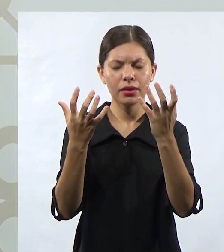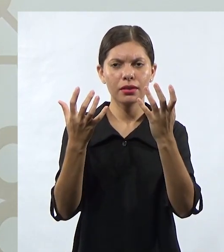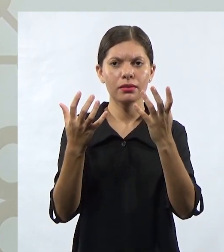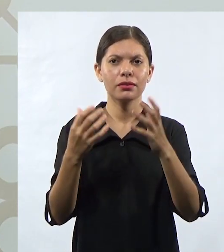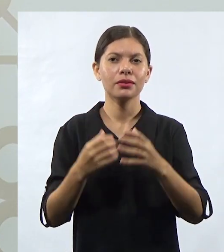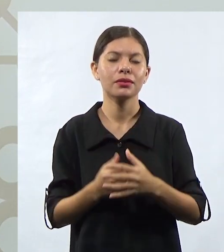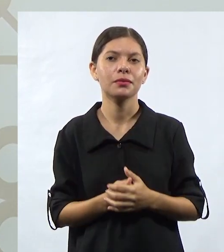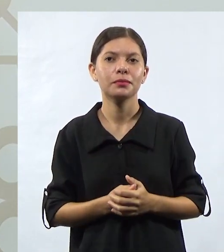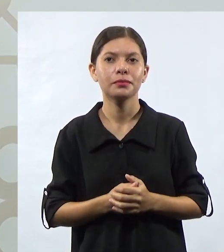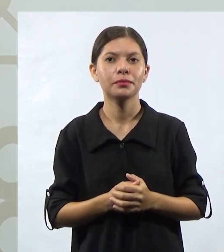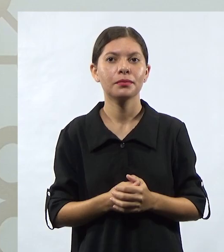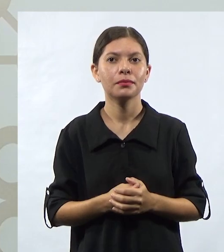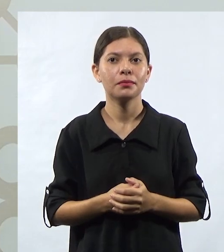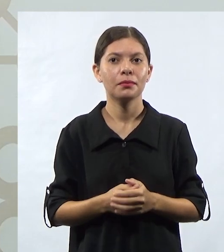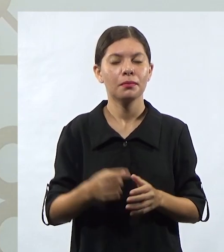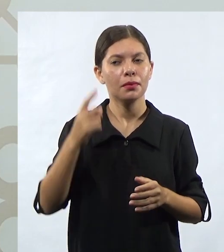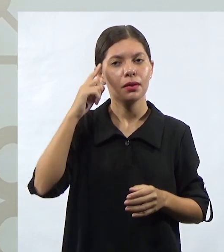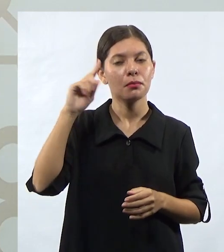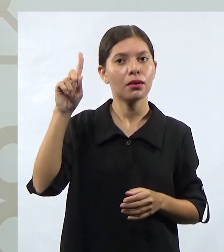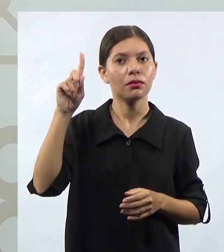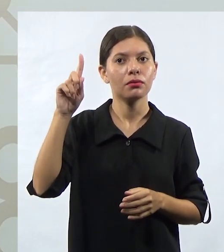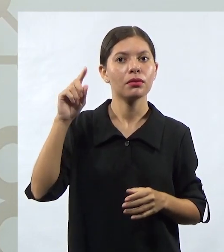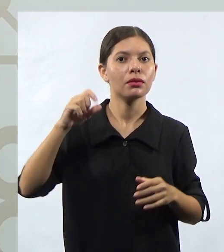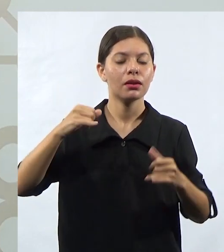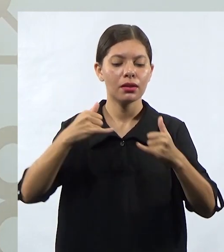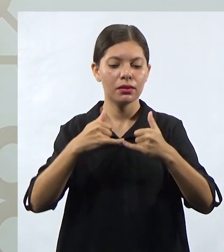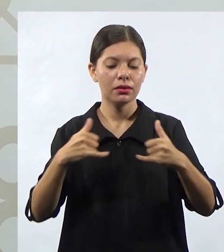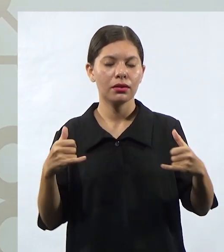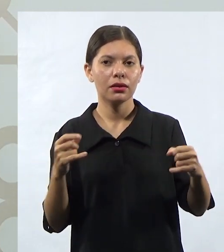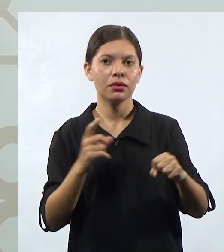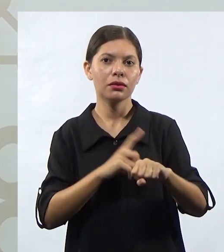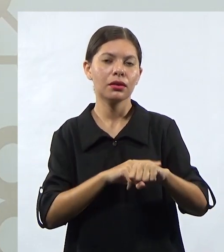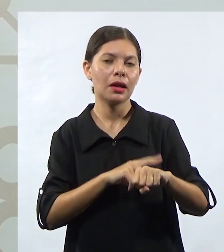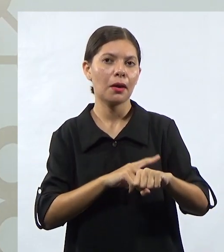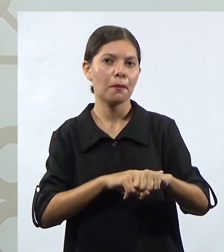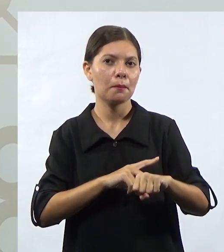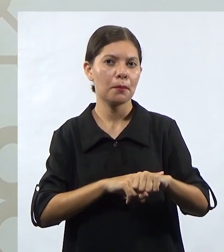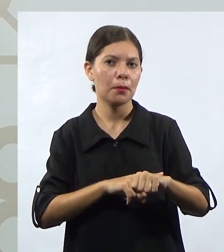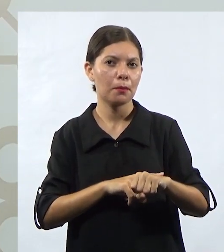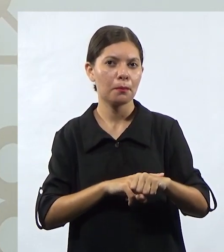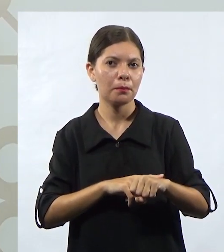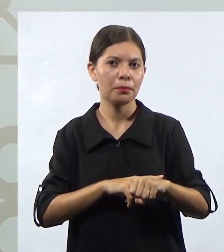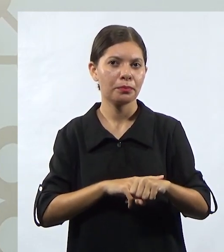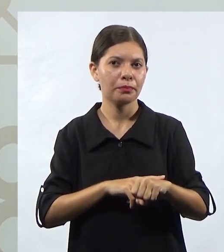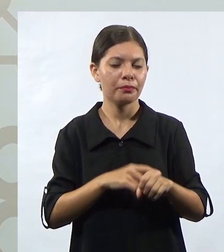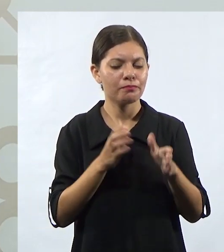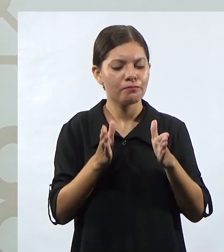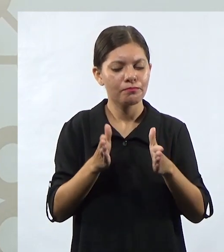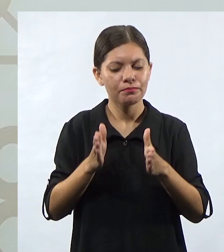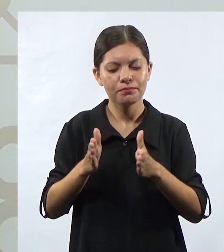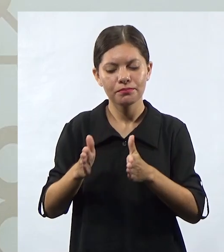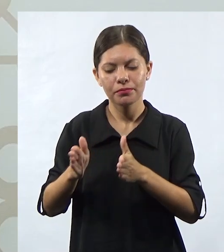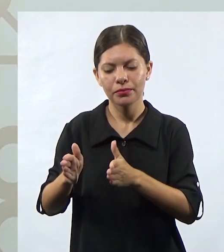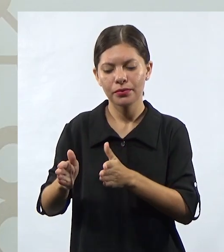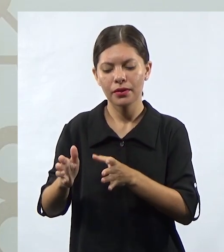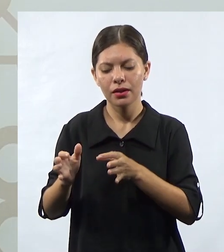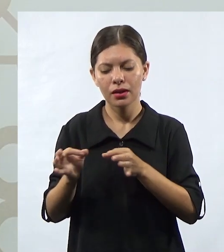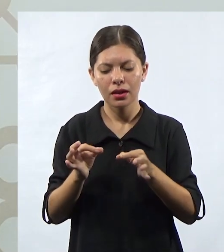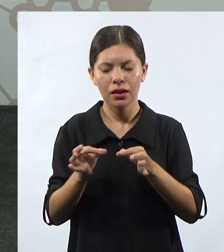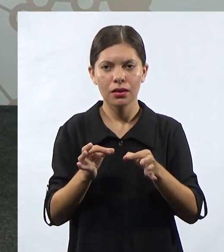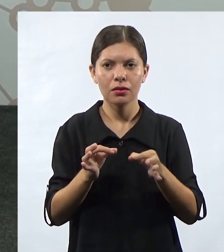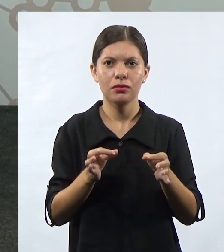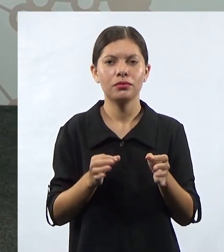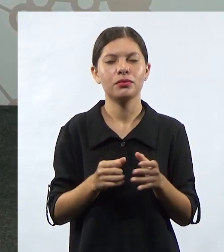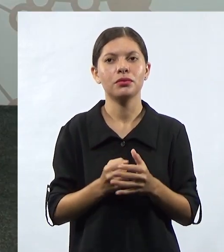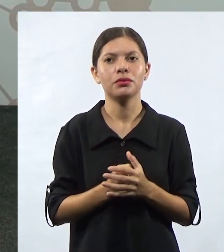eventos, mas lembrando, a linha do tempo, ela tem sempre essa pegada cronológica. Ela vai ter